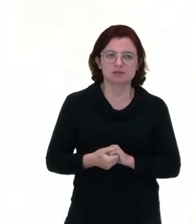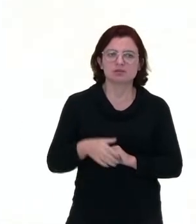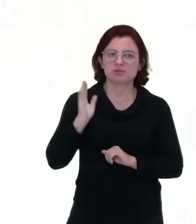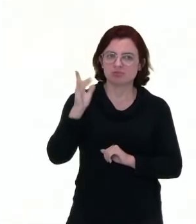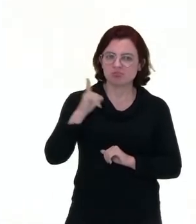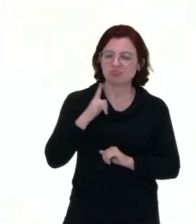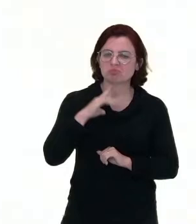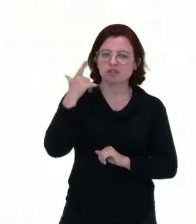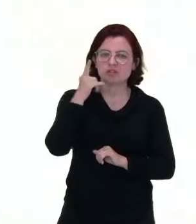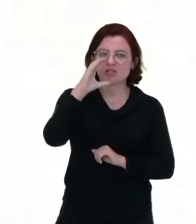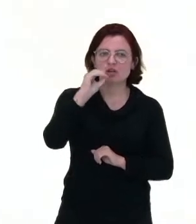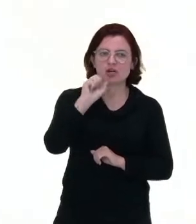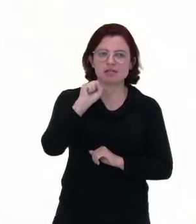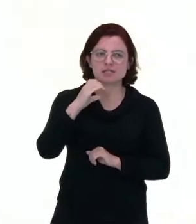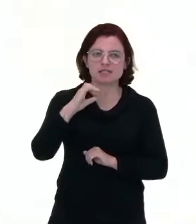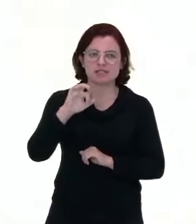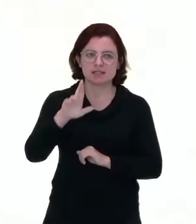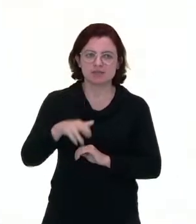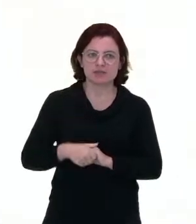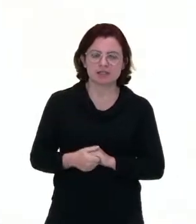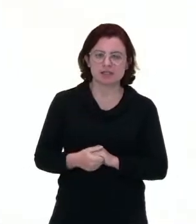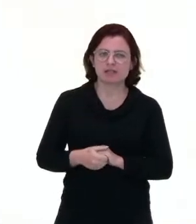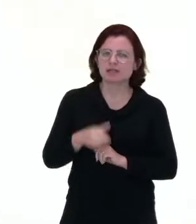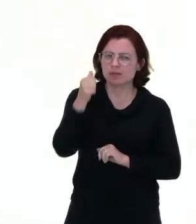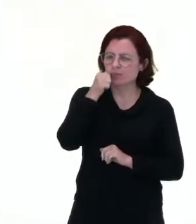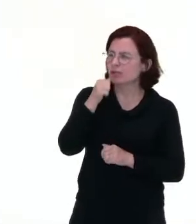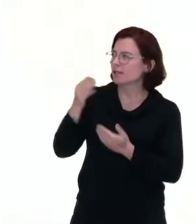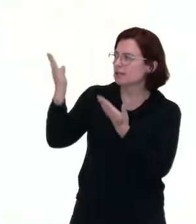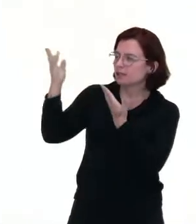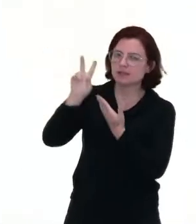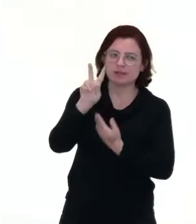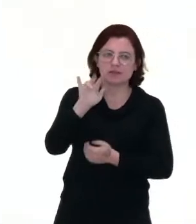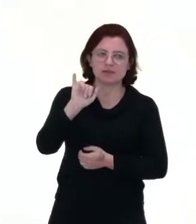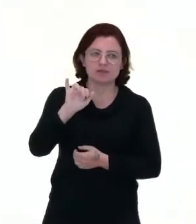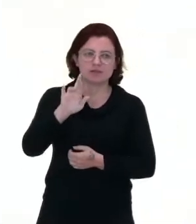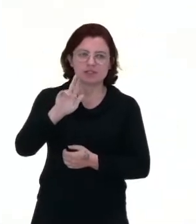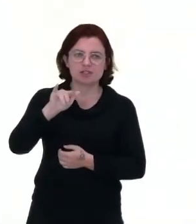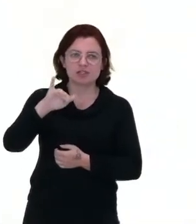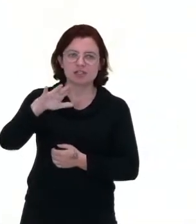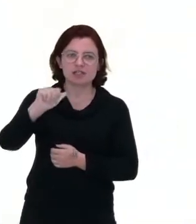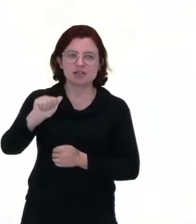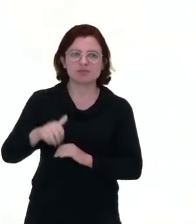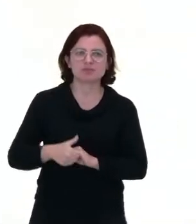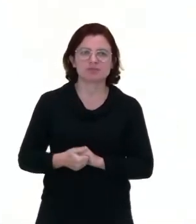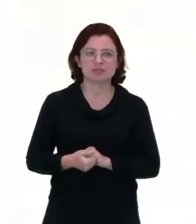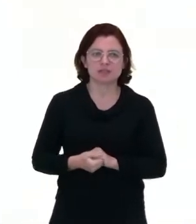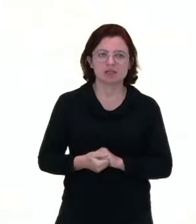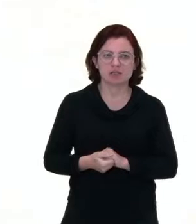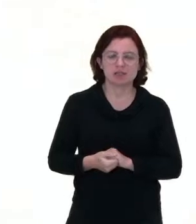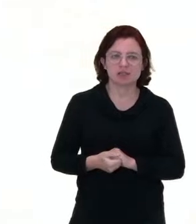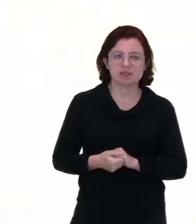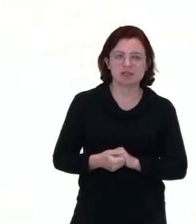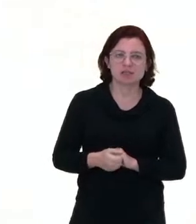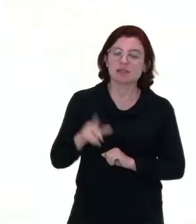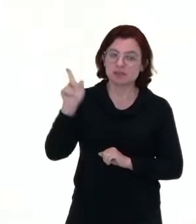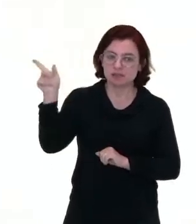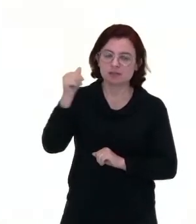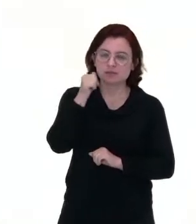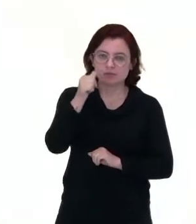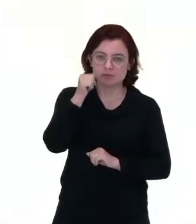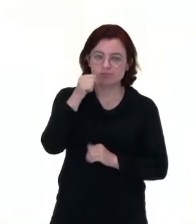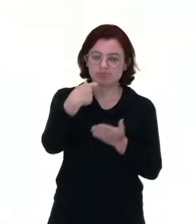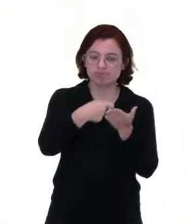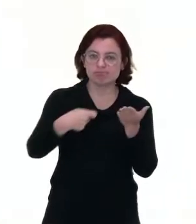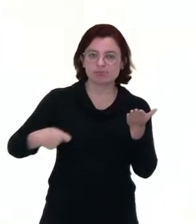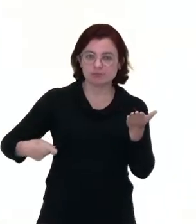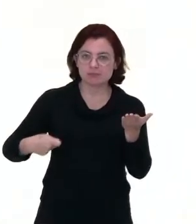em várias categorias. A escritora, olha a imagem dela, da Virginia Woolf, ela foi uma